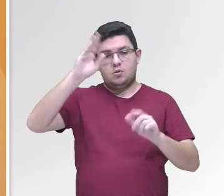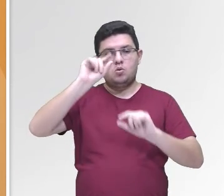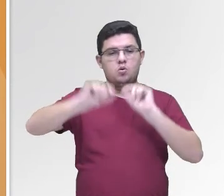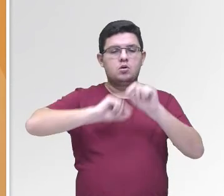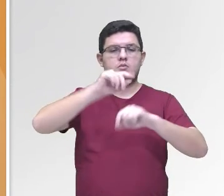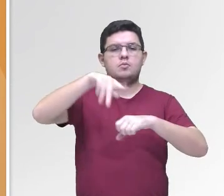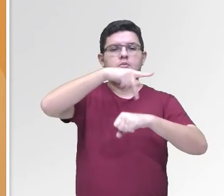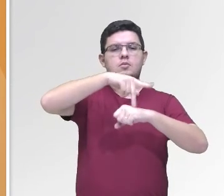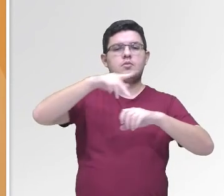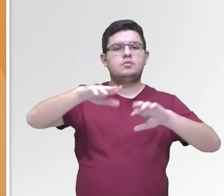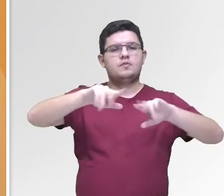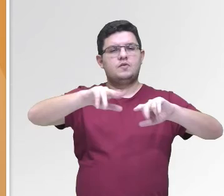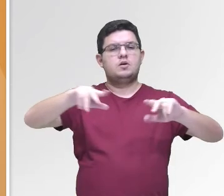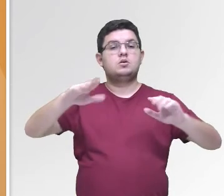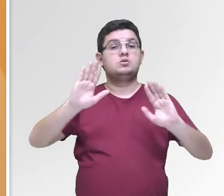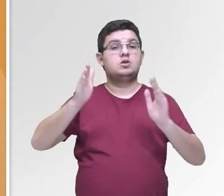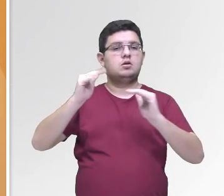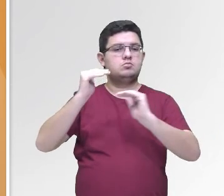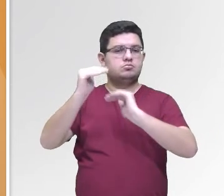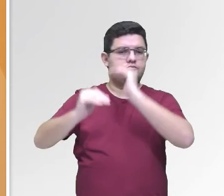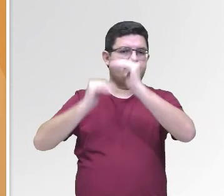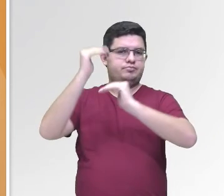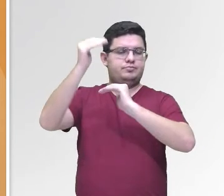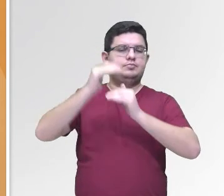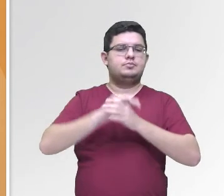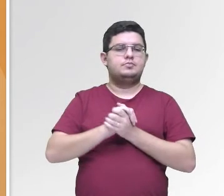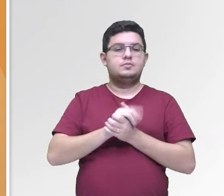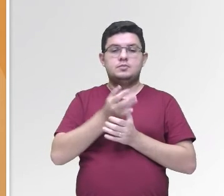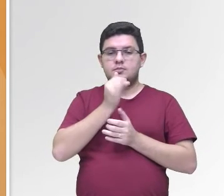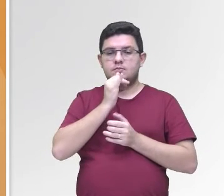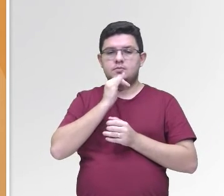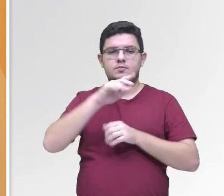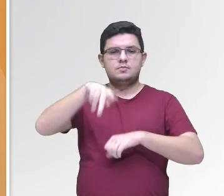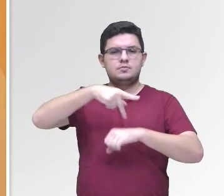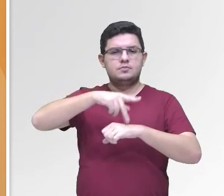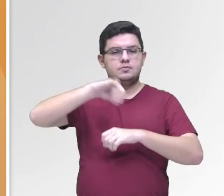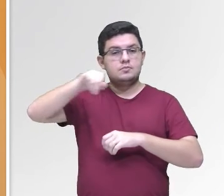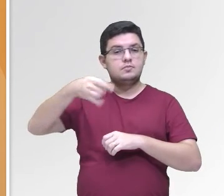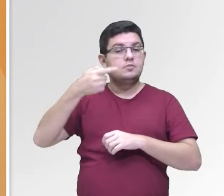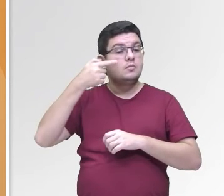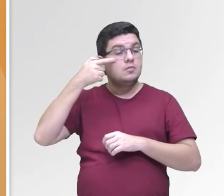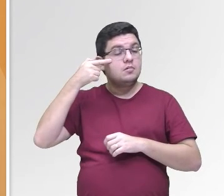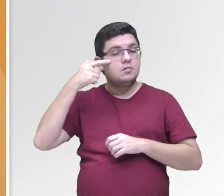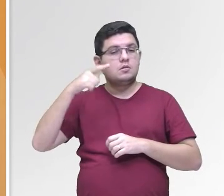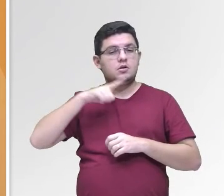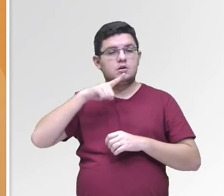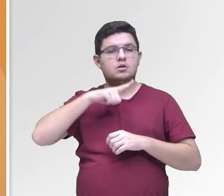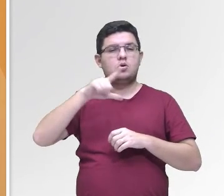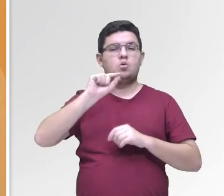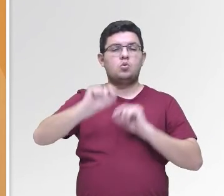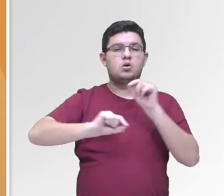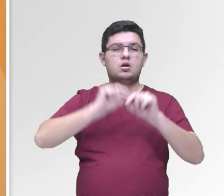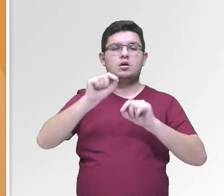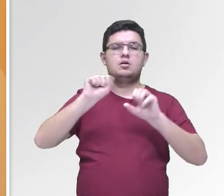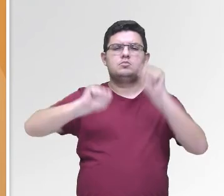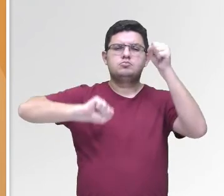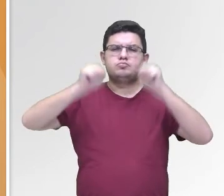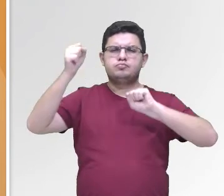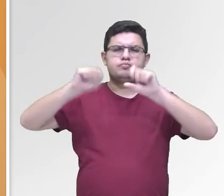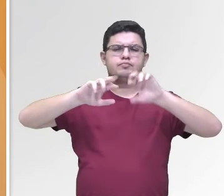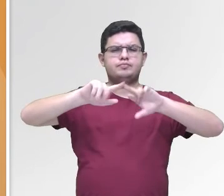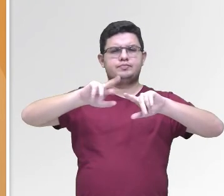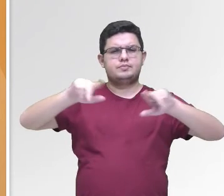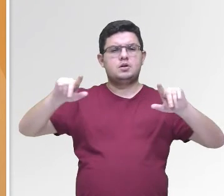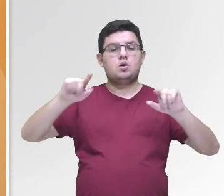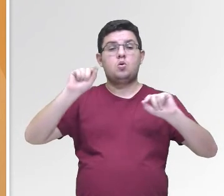considerados desenvolvidos. Japão, né? No Japão, nós temos aí já várias indústrias, várias empresas que